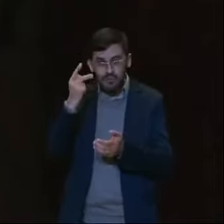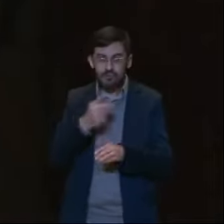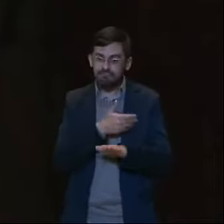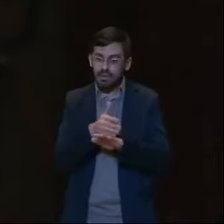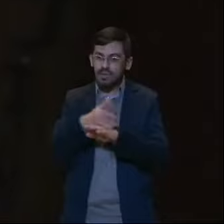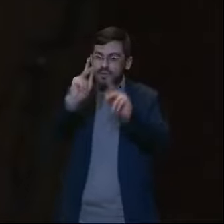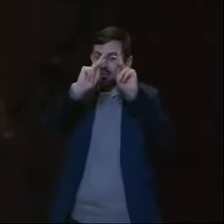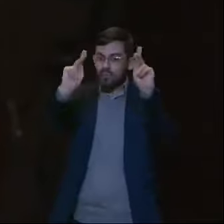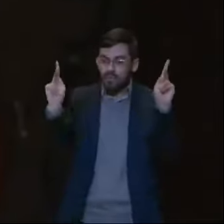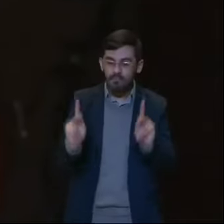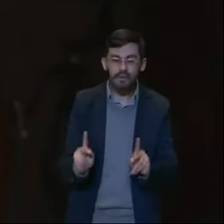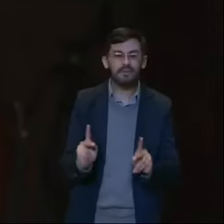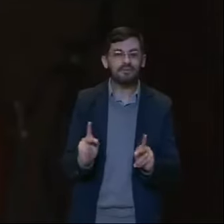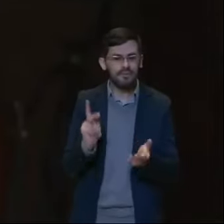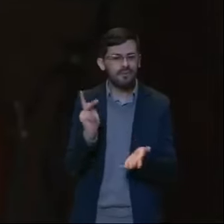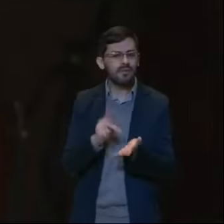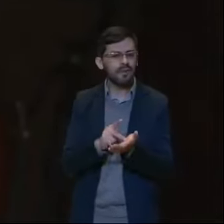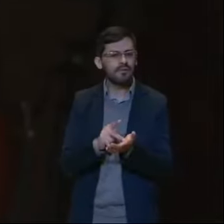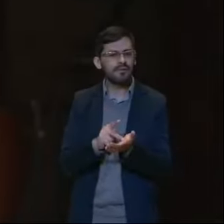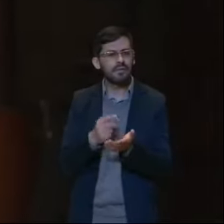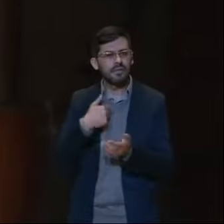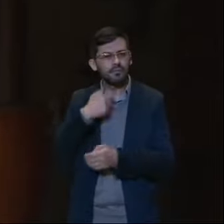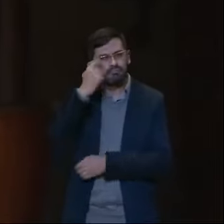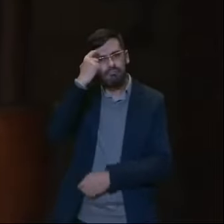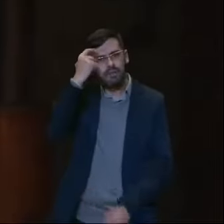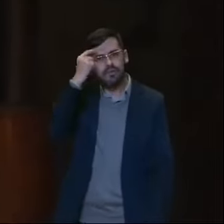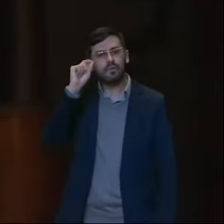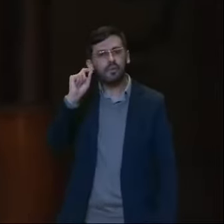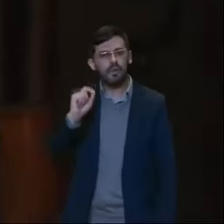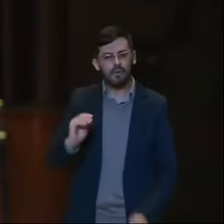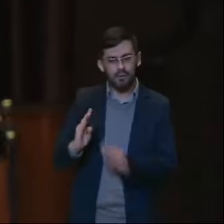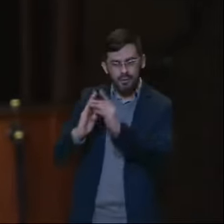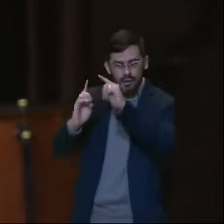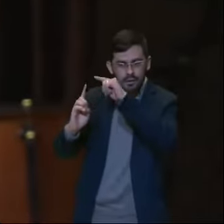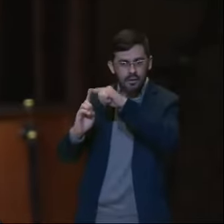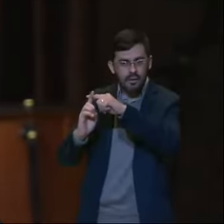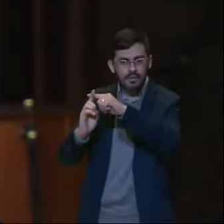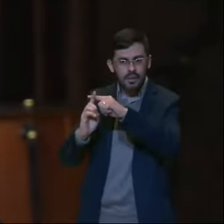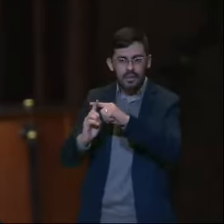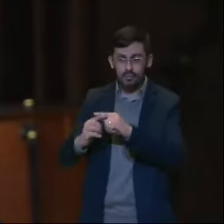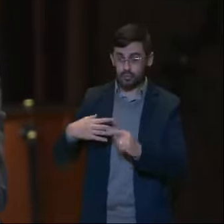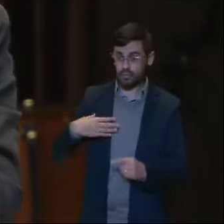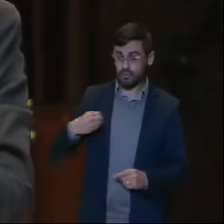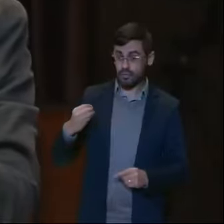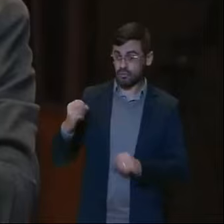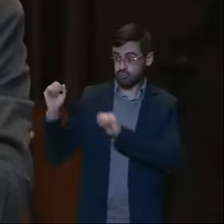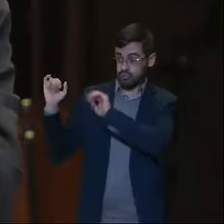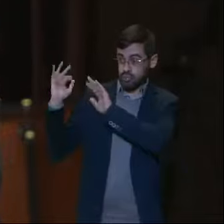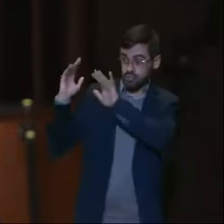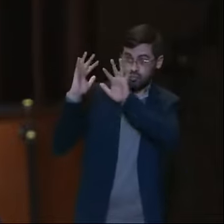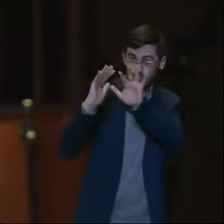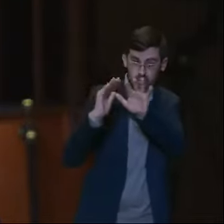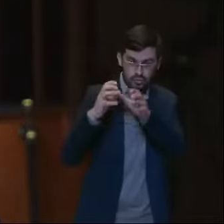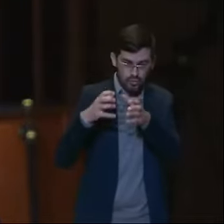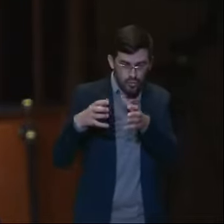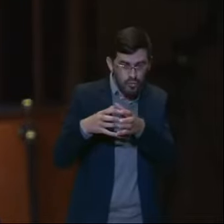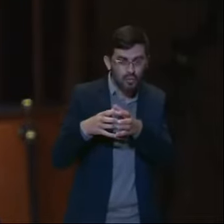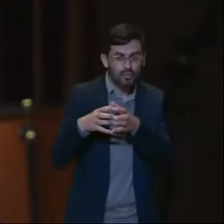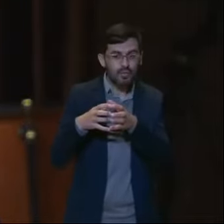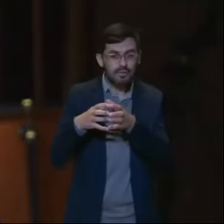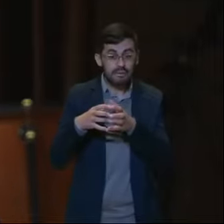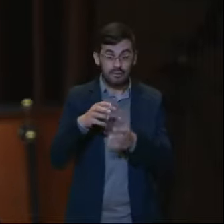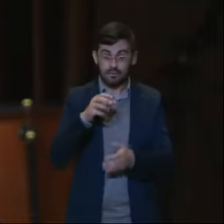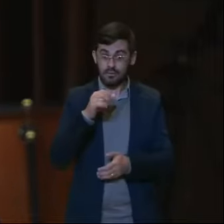como filhos de Deus. E eu fiquei pensando na igreja, na família espiritual, onde os filhos de Deus se reúnem. Se nós